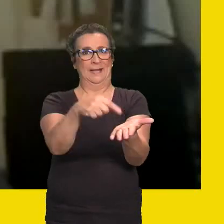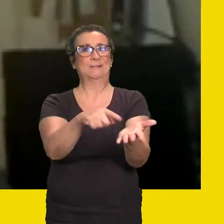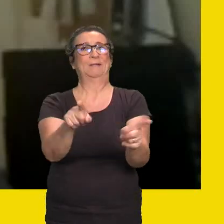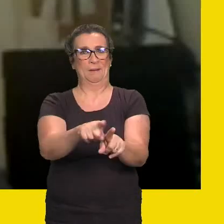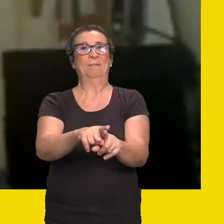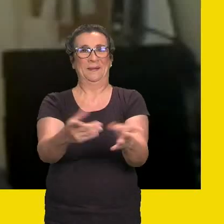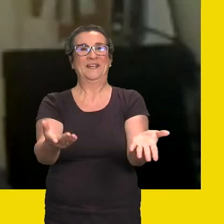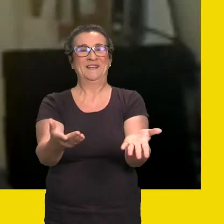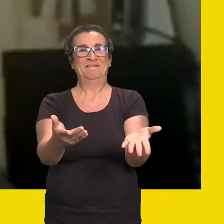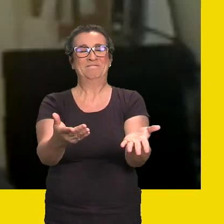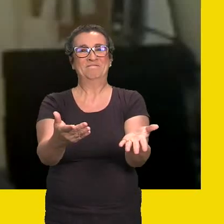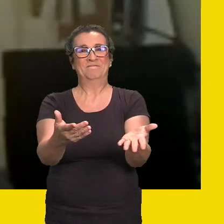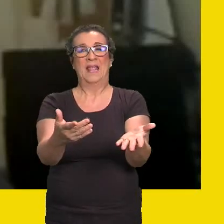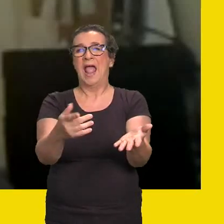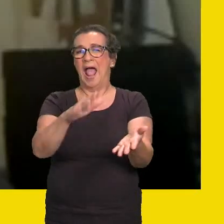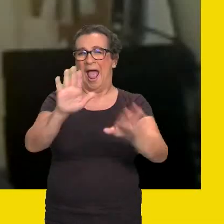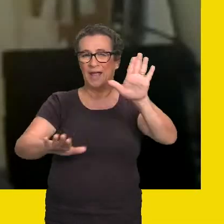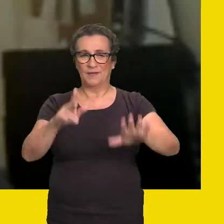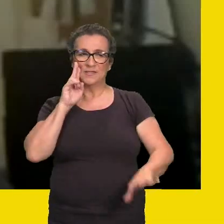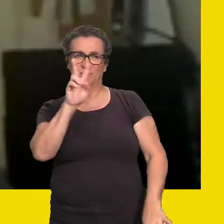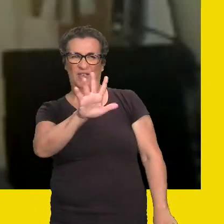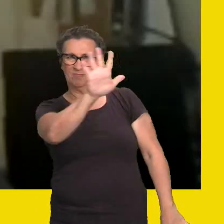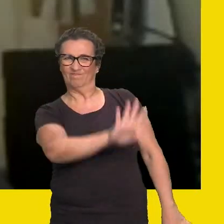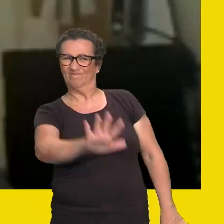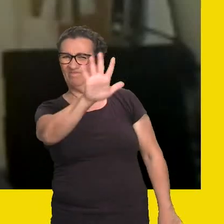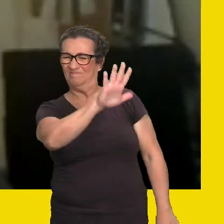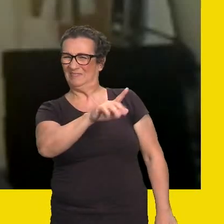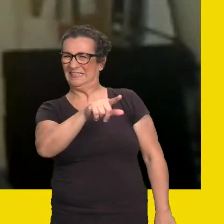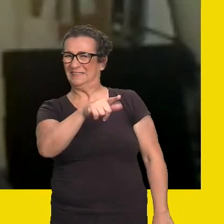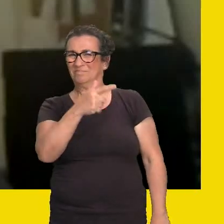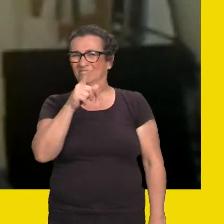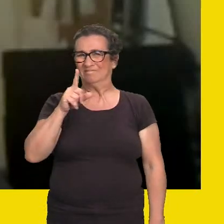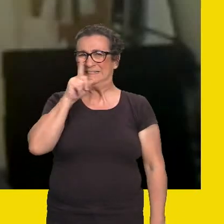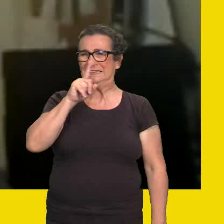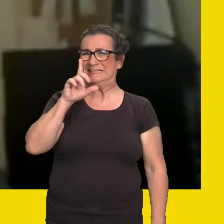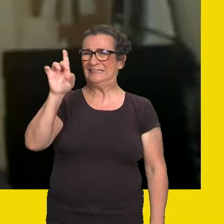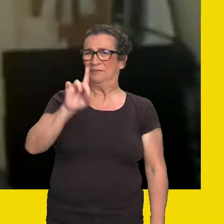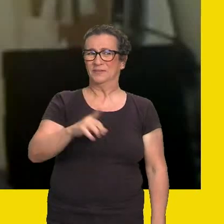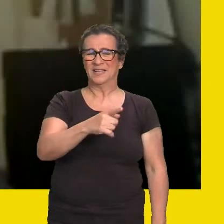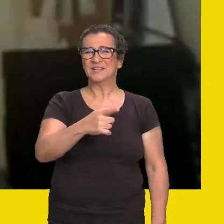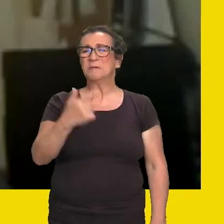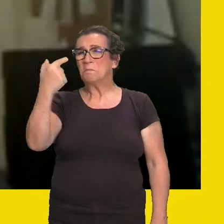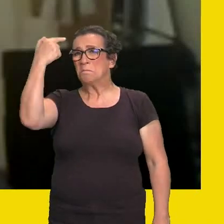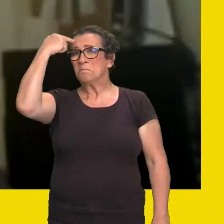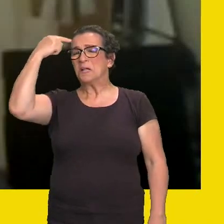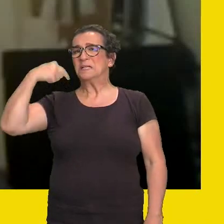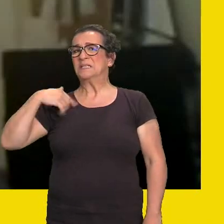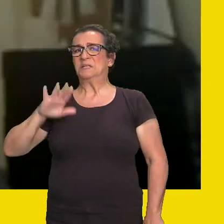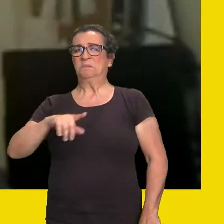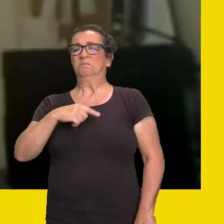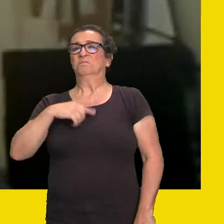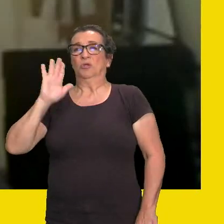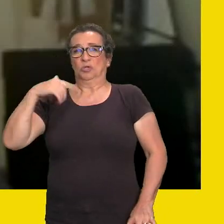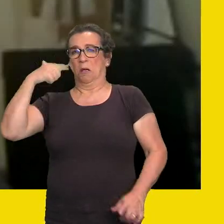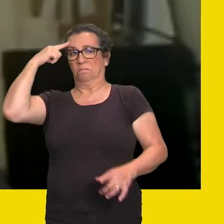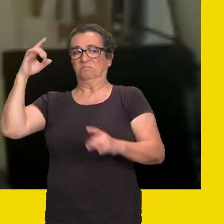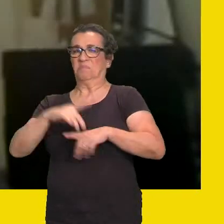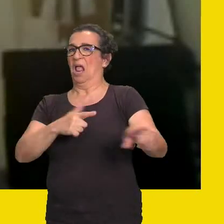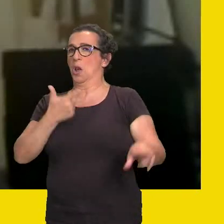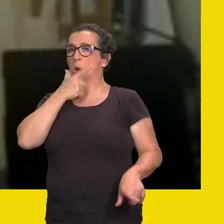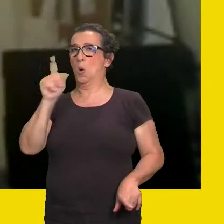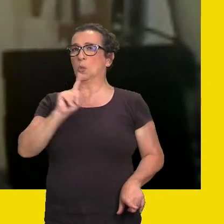o aluno com uma deficiência e a gente subjulga que aquele aluno não vai conseguir